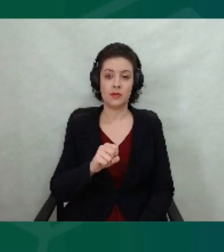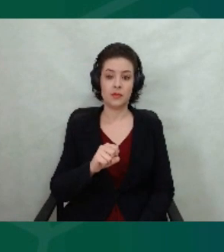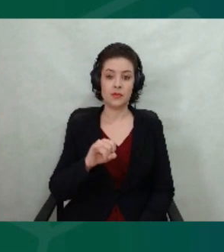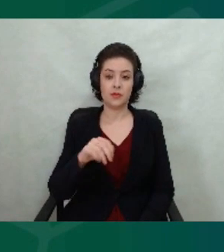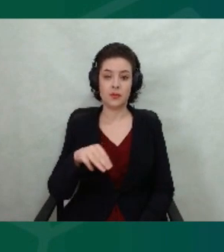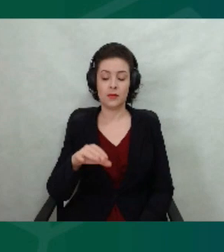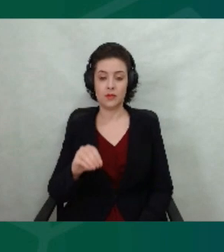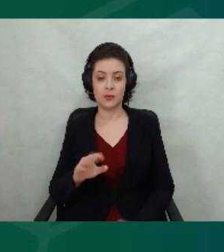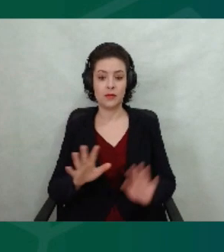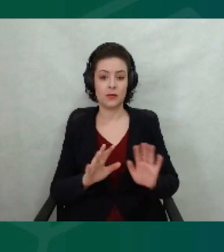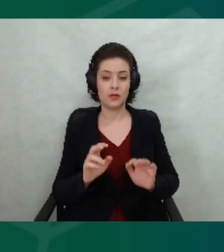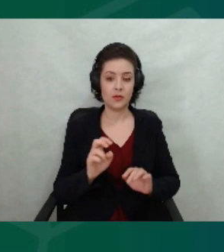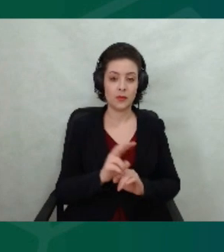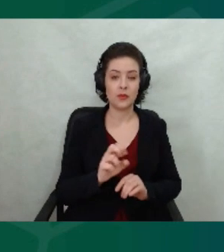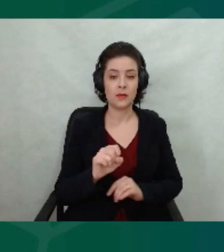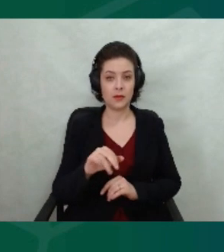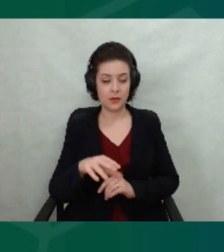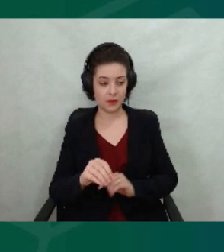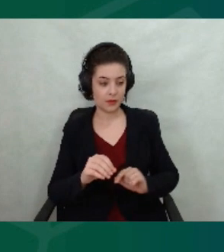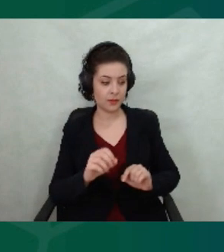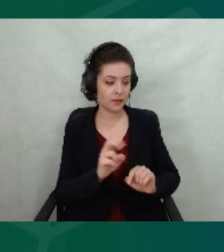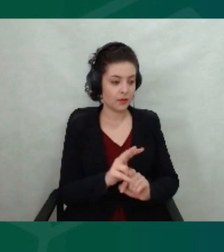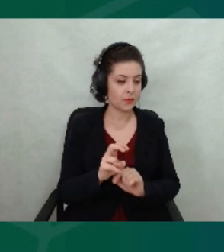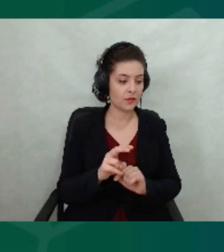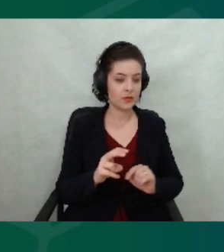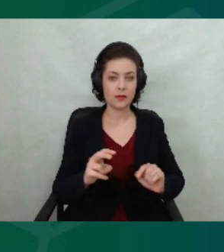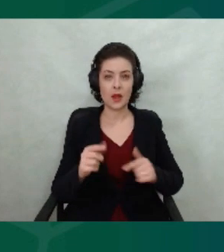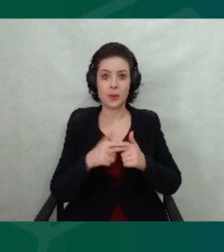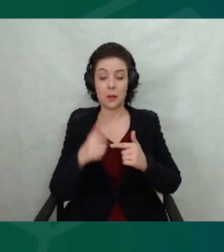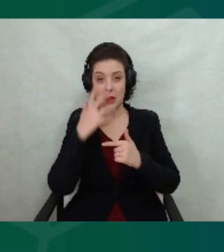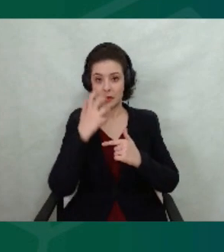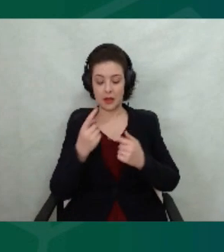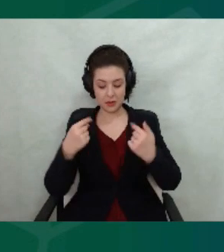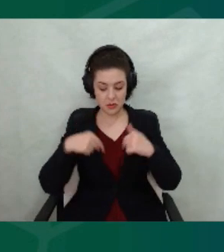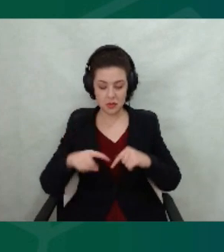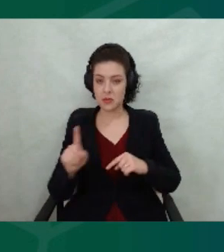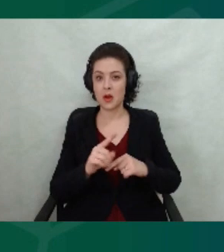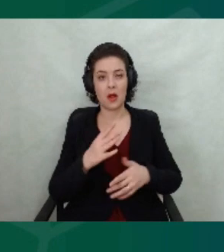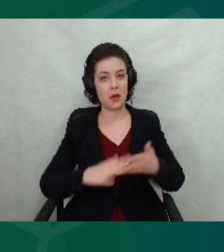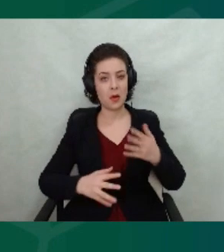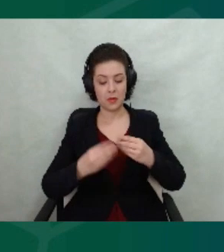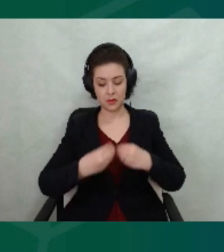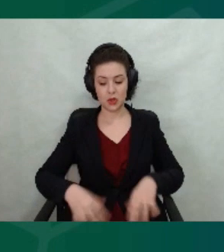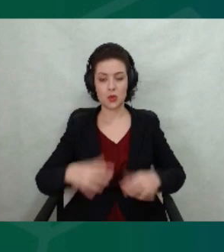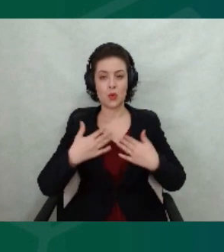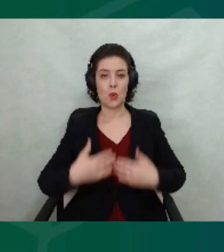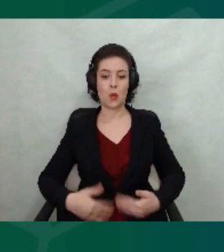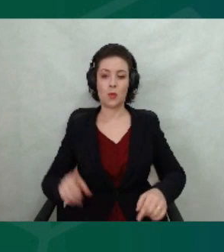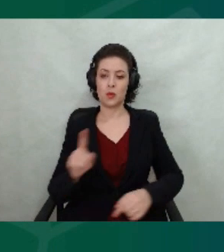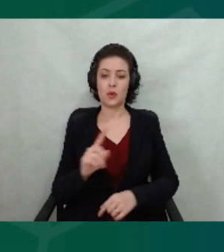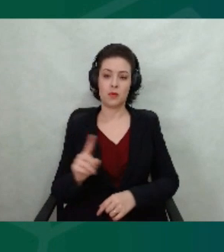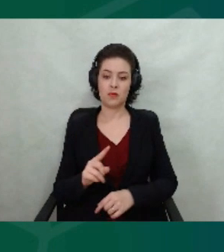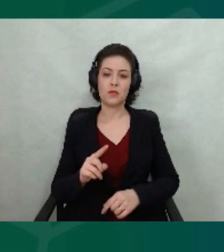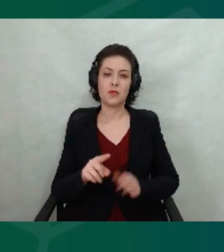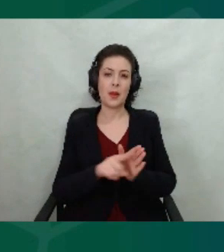e poucas pessoas têm anticorpos contra um adenovírus símil, menos 5%. Por isso que ela passou a